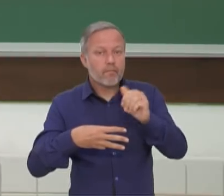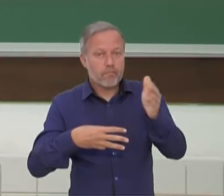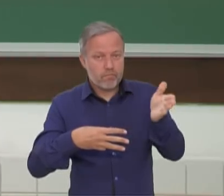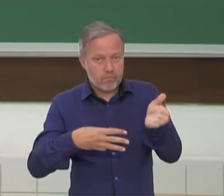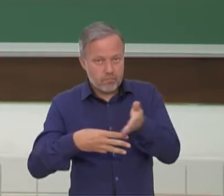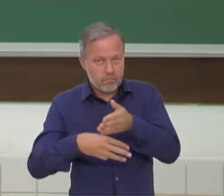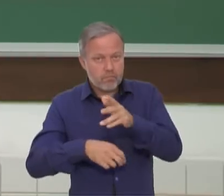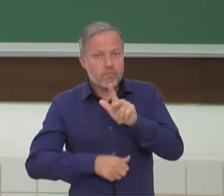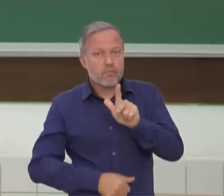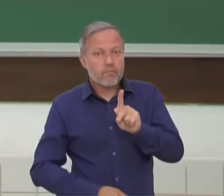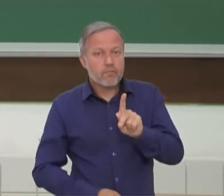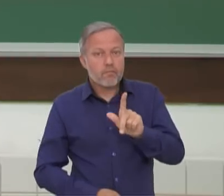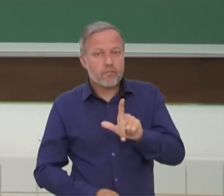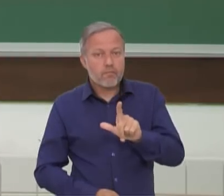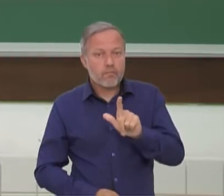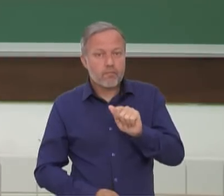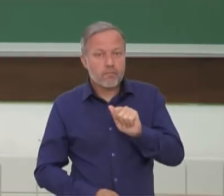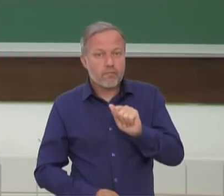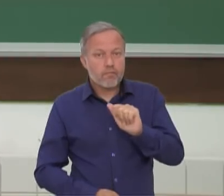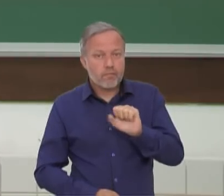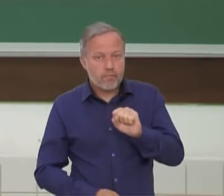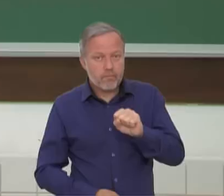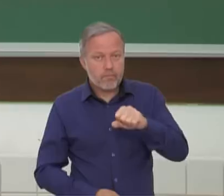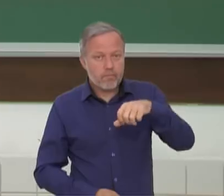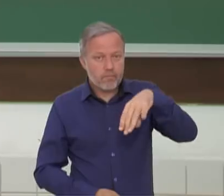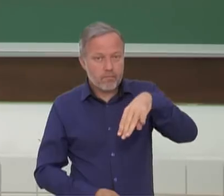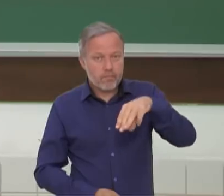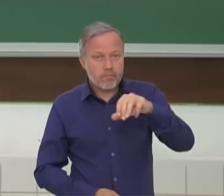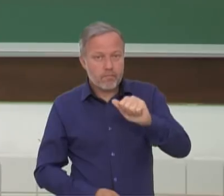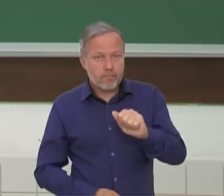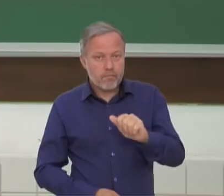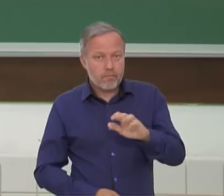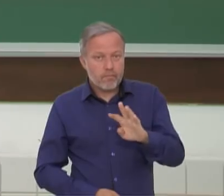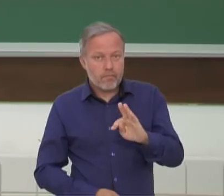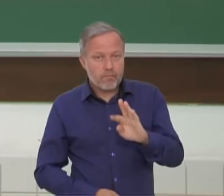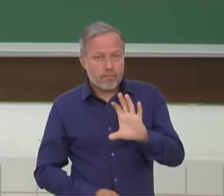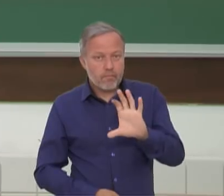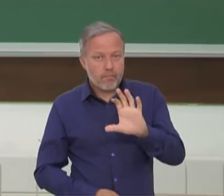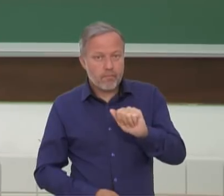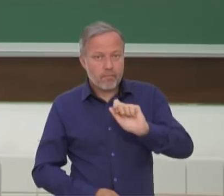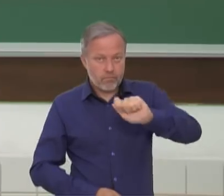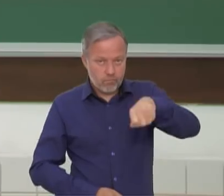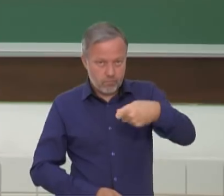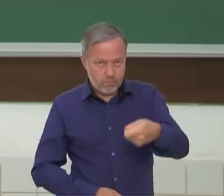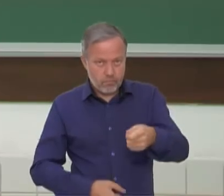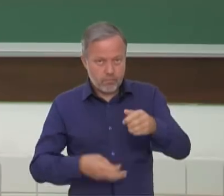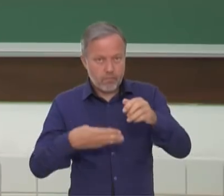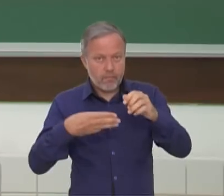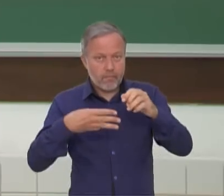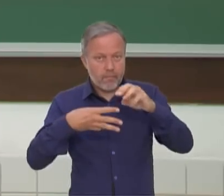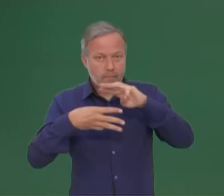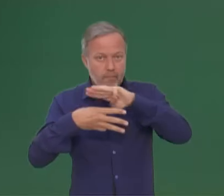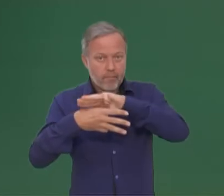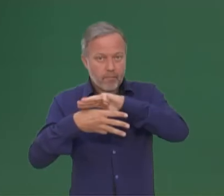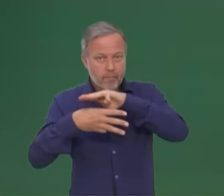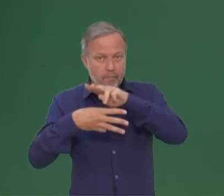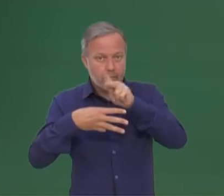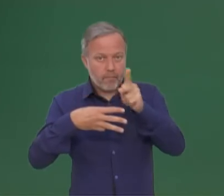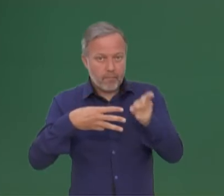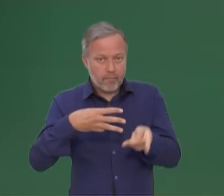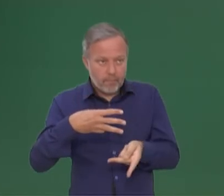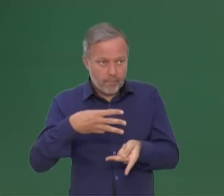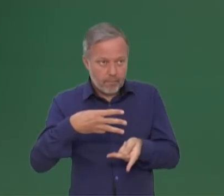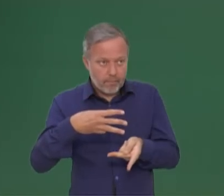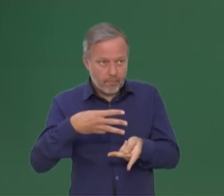células de partes diferentes do meu corpo. Lembra aquele exemplo que eu dei? A célula que forma a minha pele, a célula que forma a musculatura da